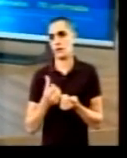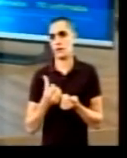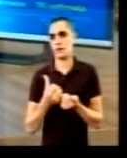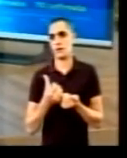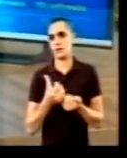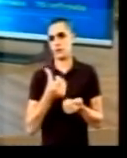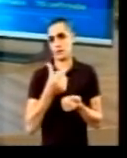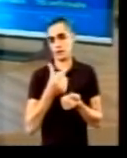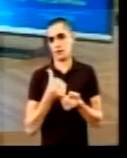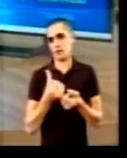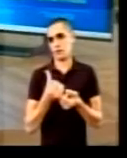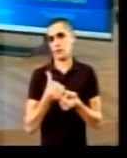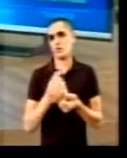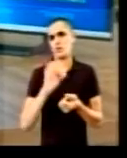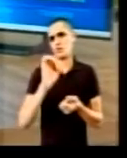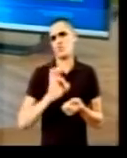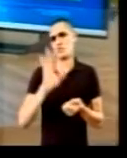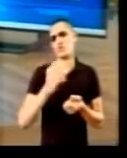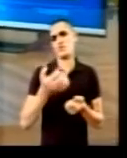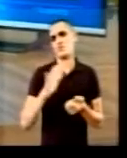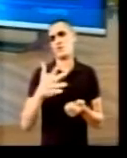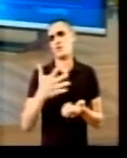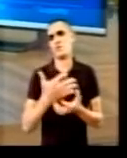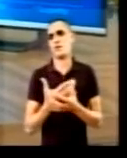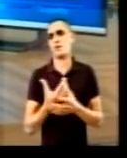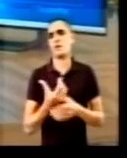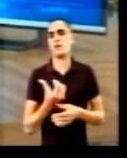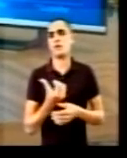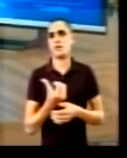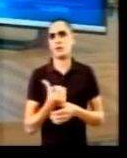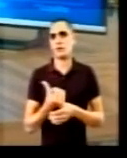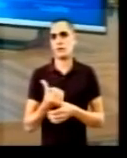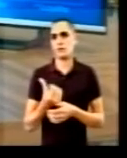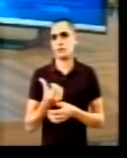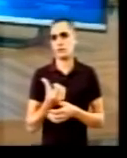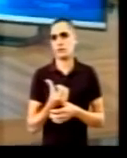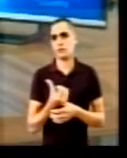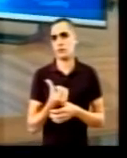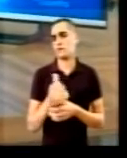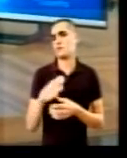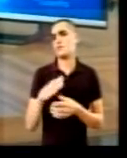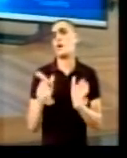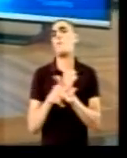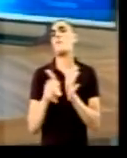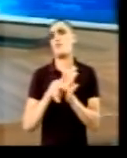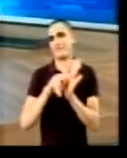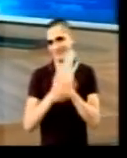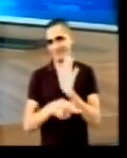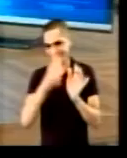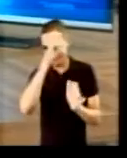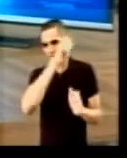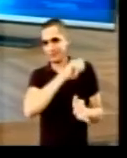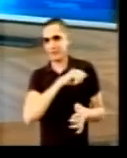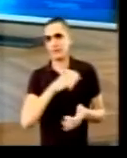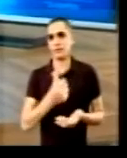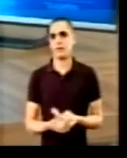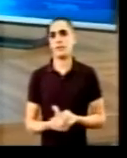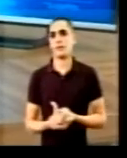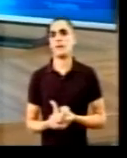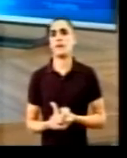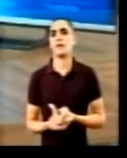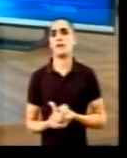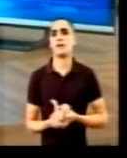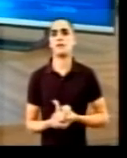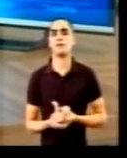460.664 habitantes, ou seja, essa projeção, ela é feita para São José do Rio Preto.